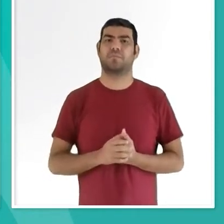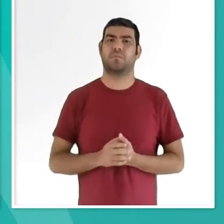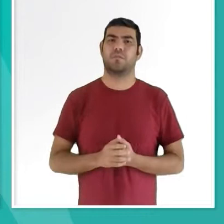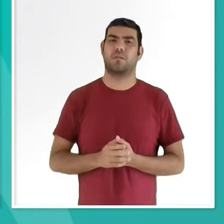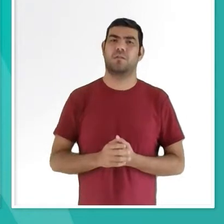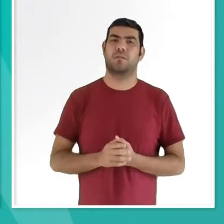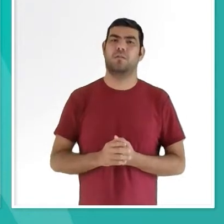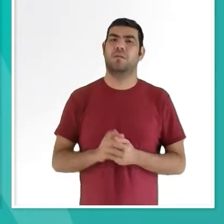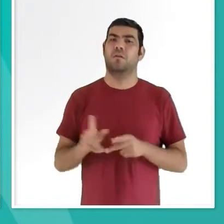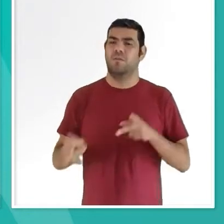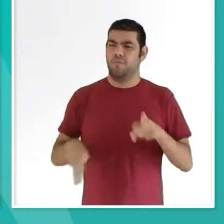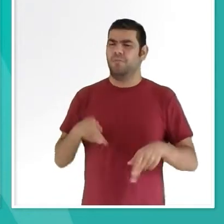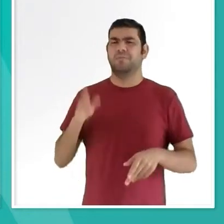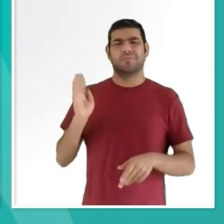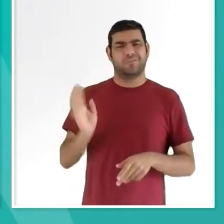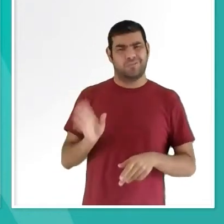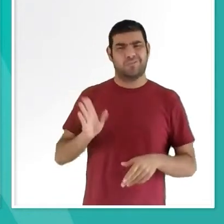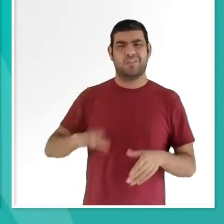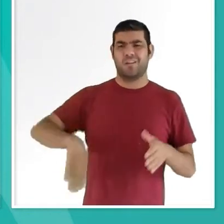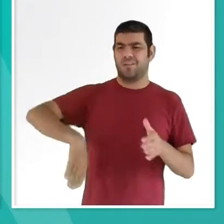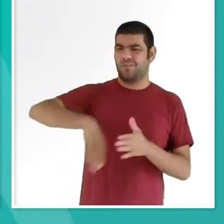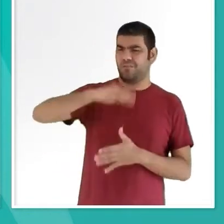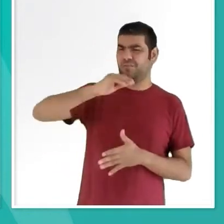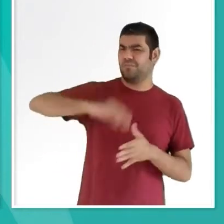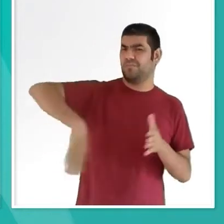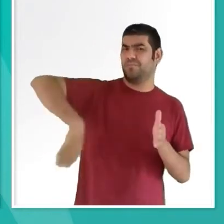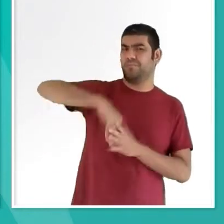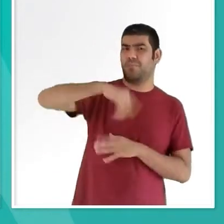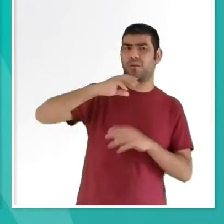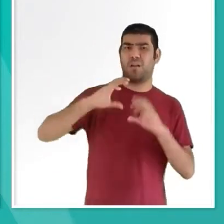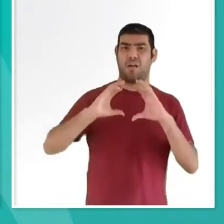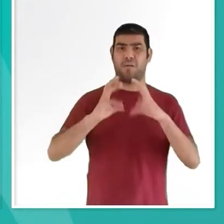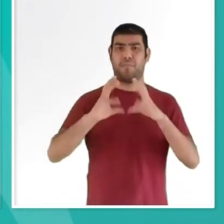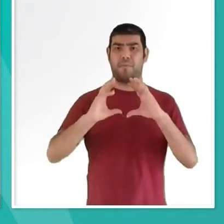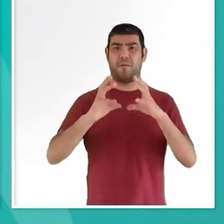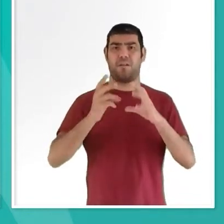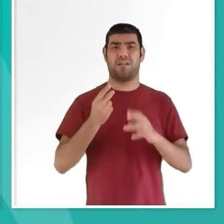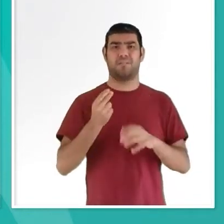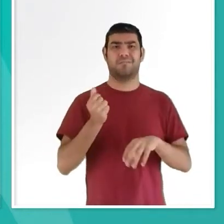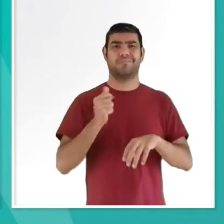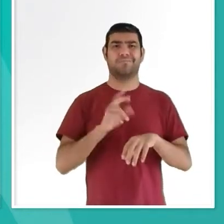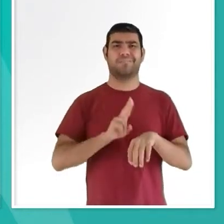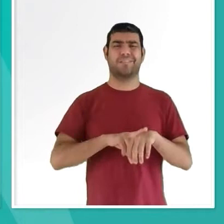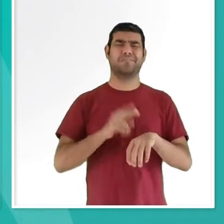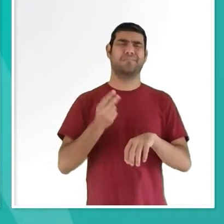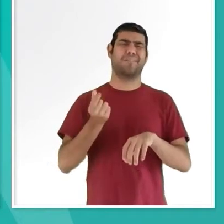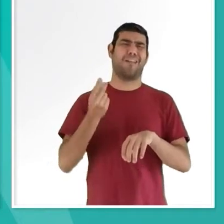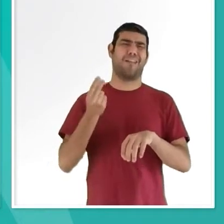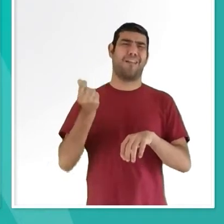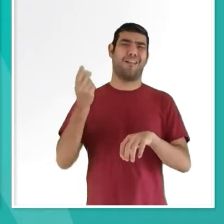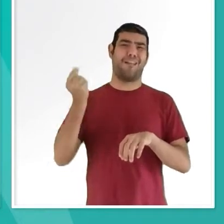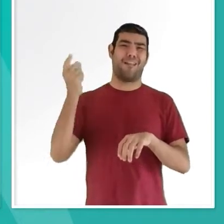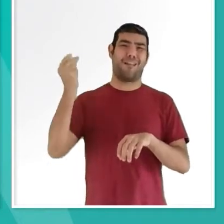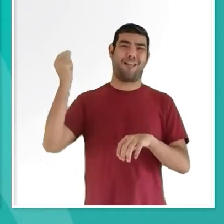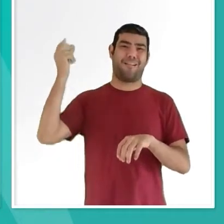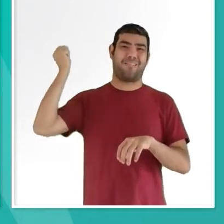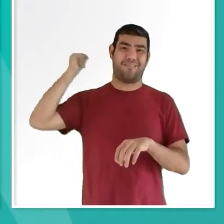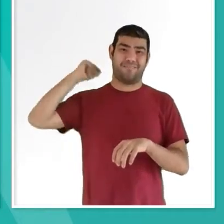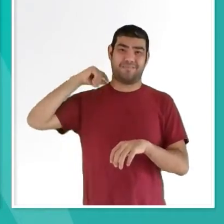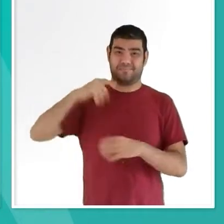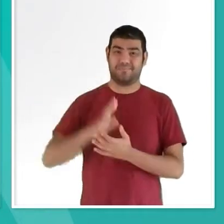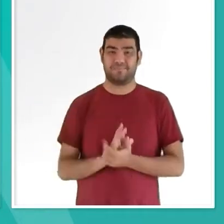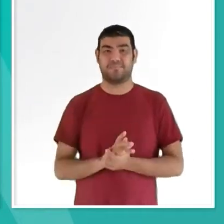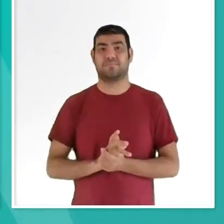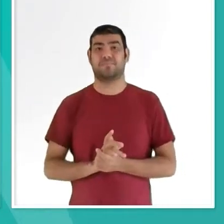jogavam algum tipo de jogo de bola em tempos muito distantes, certo? Então, muitos povos já